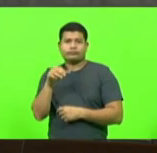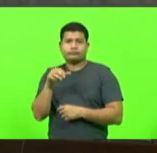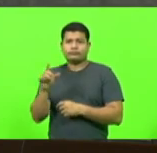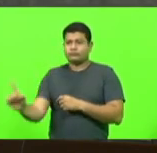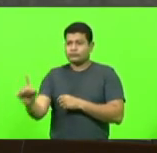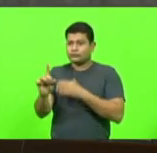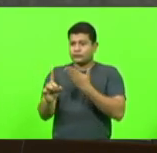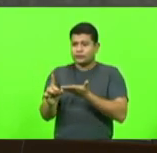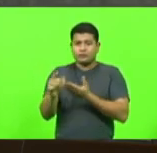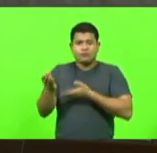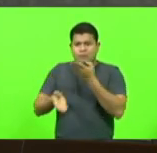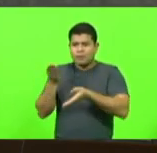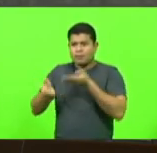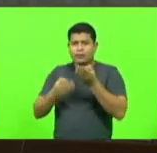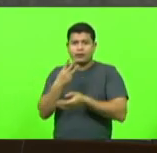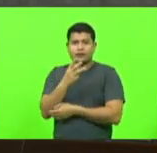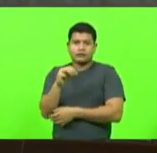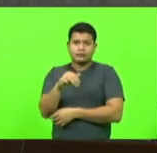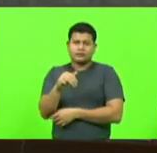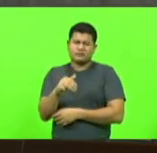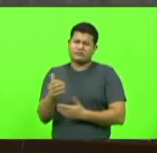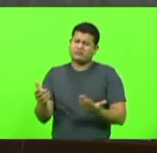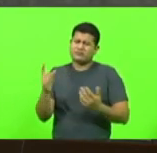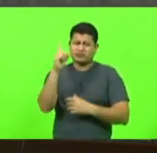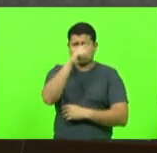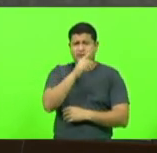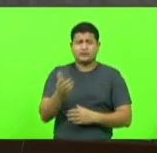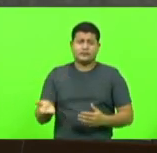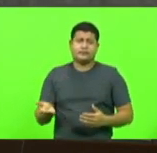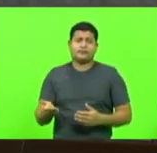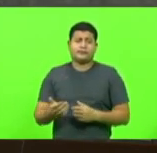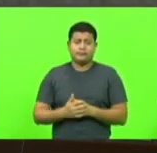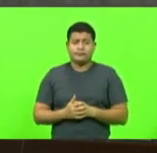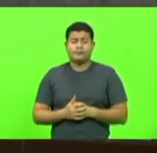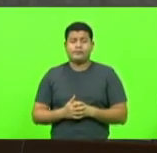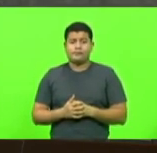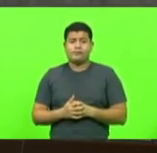É impraticável, né? É muito difícil isso.